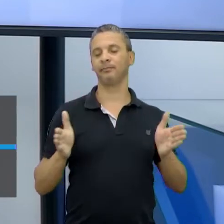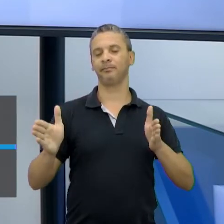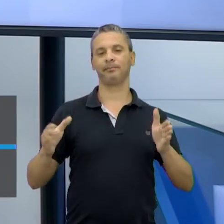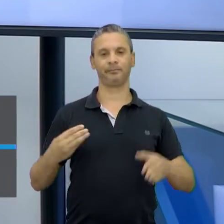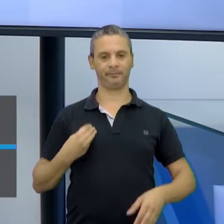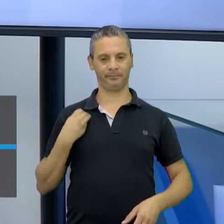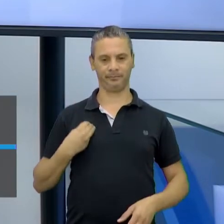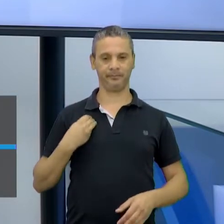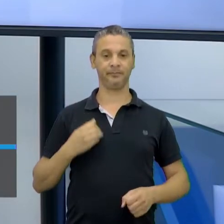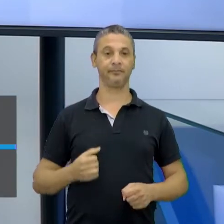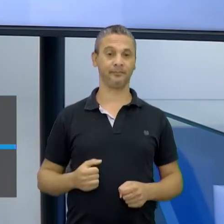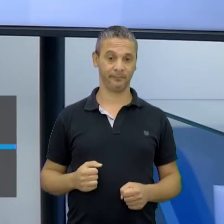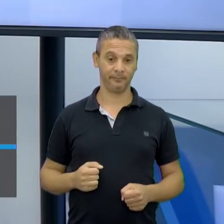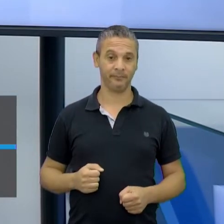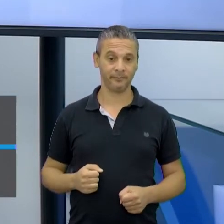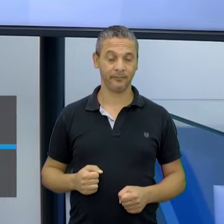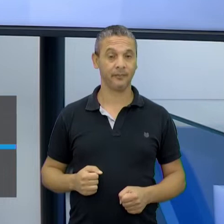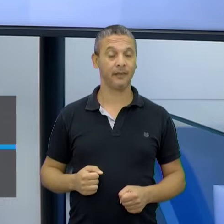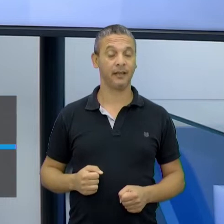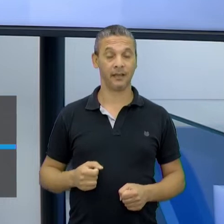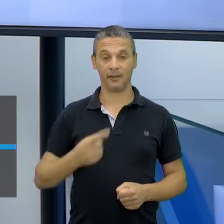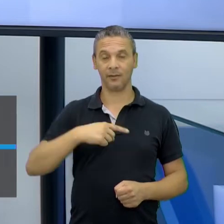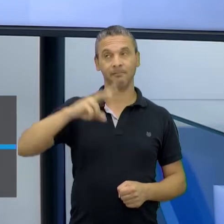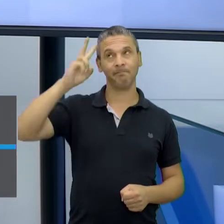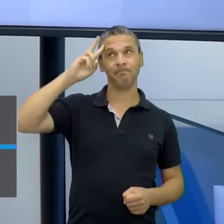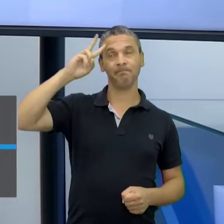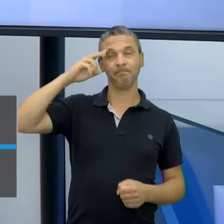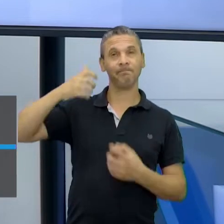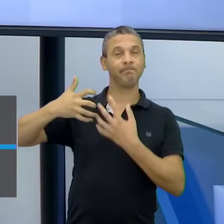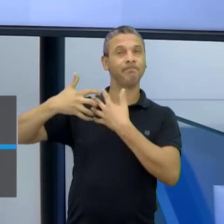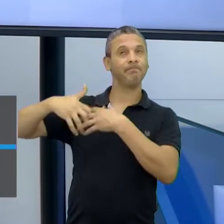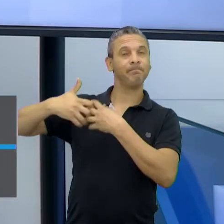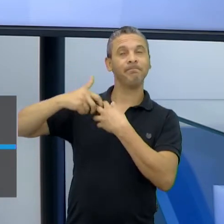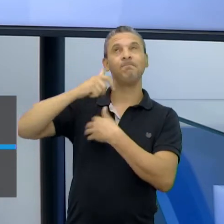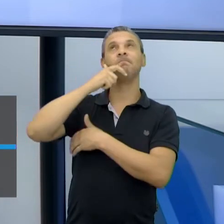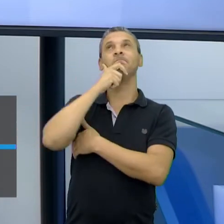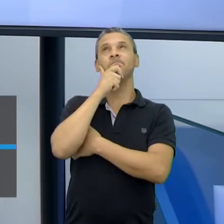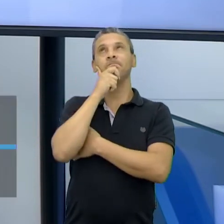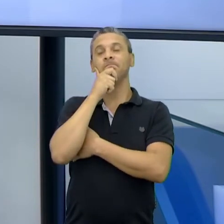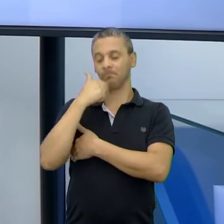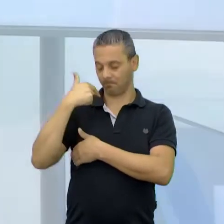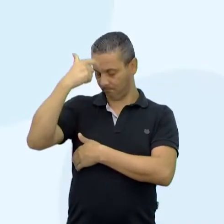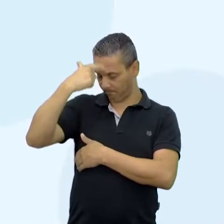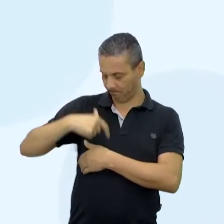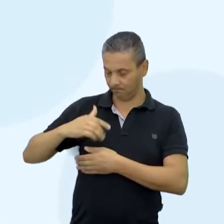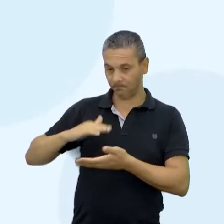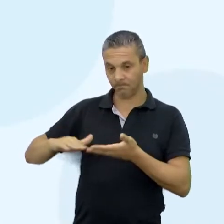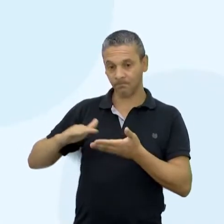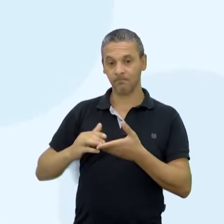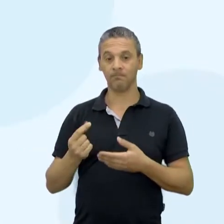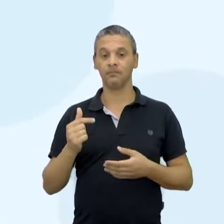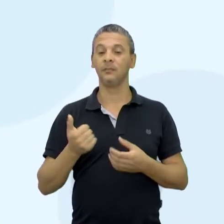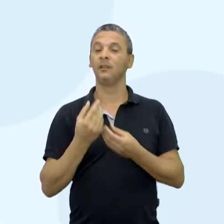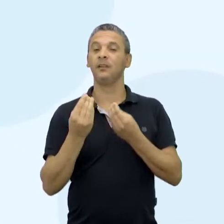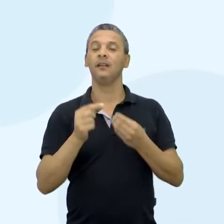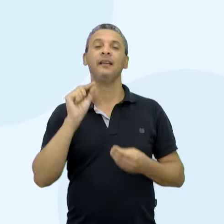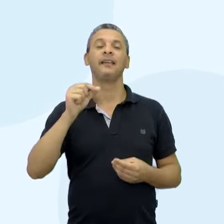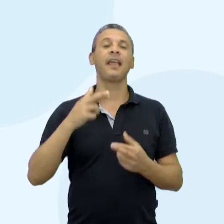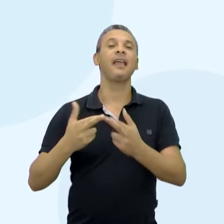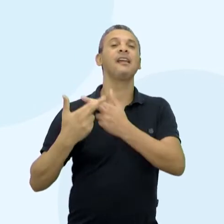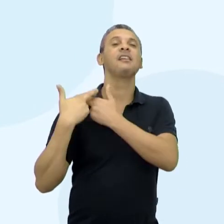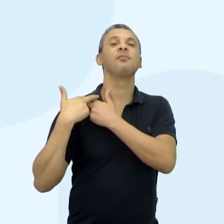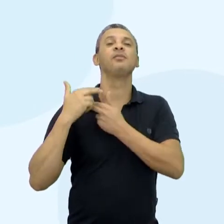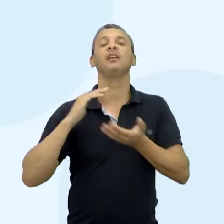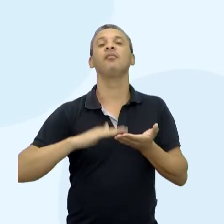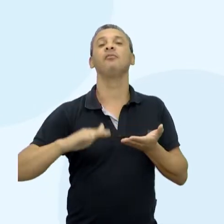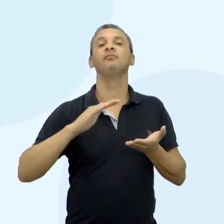vida? E a atividade de sistematização é essa. Quanto nós custamos? E quem assumiu essas